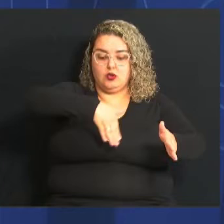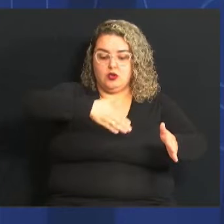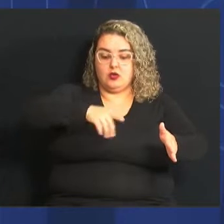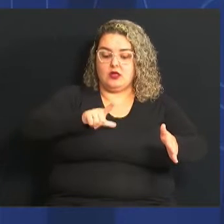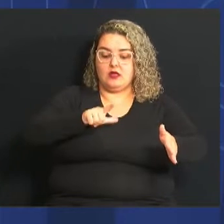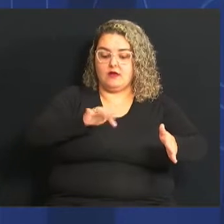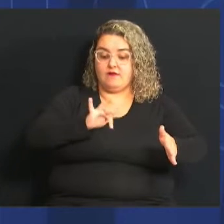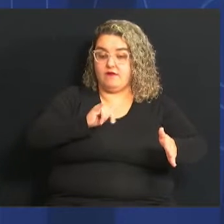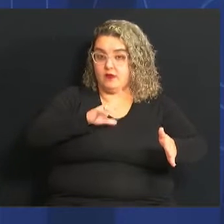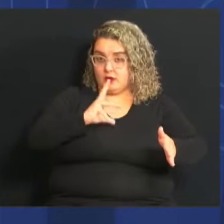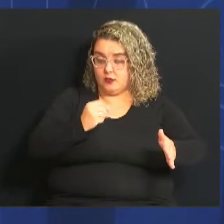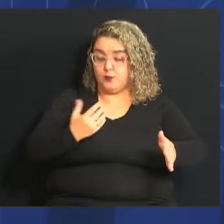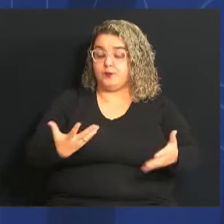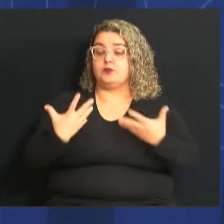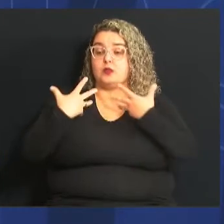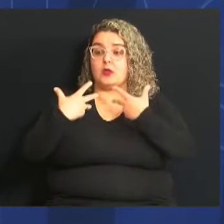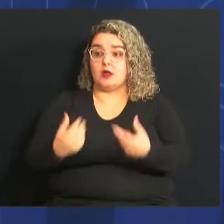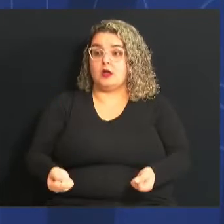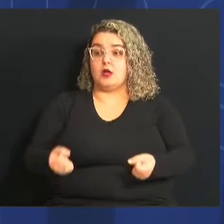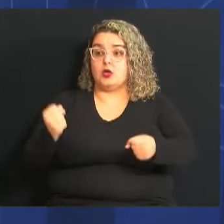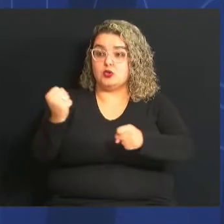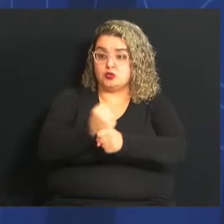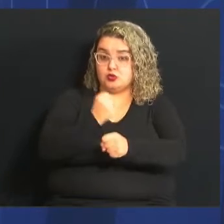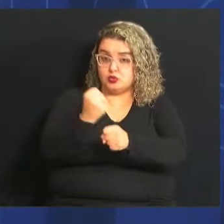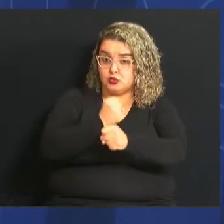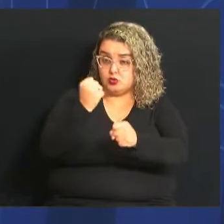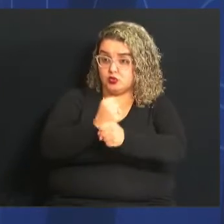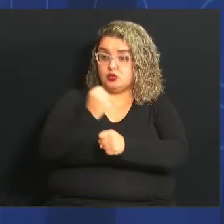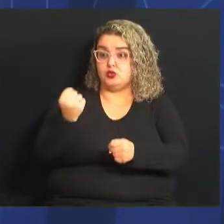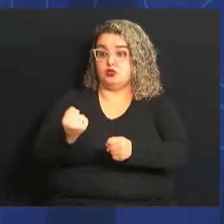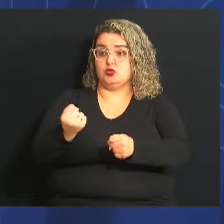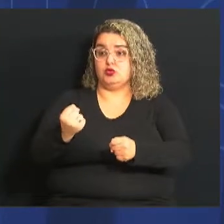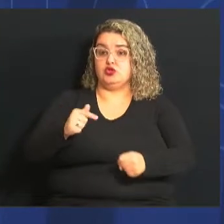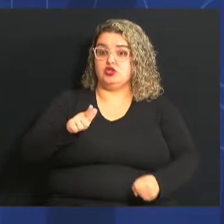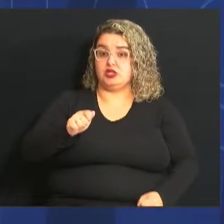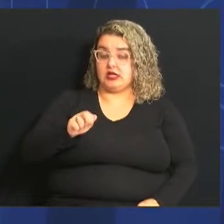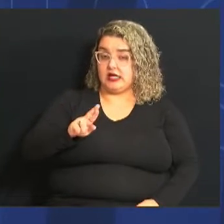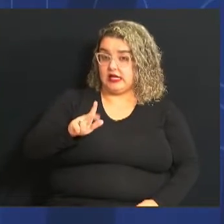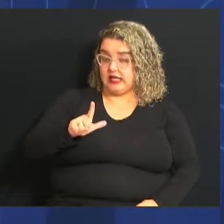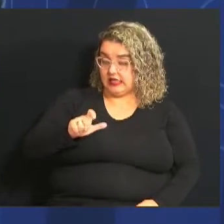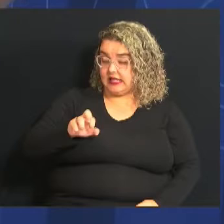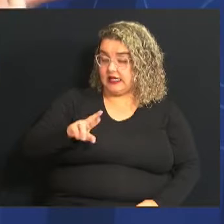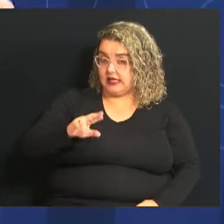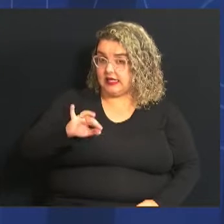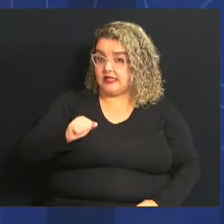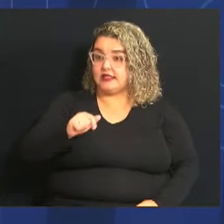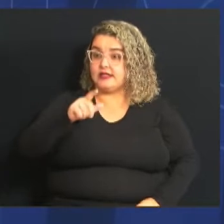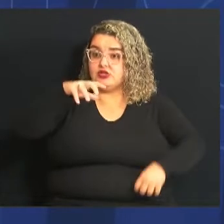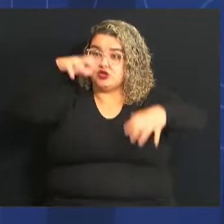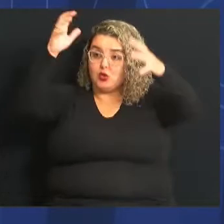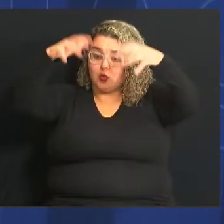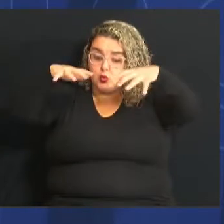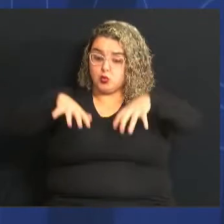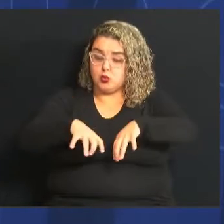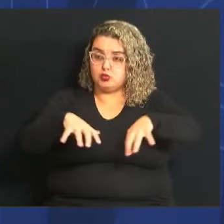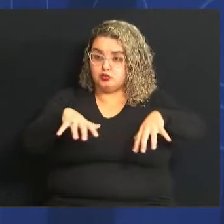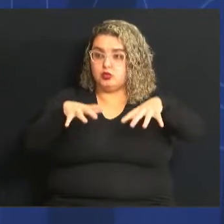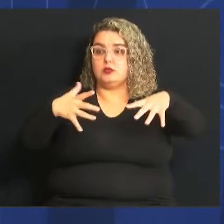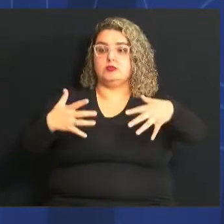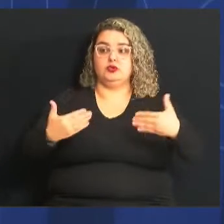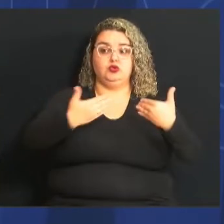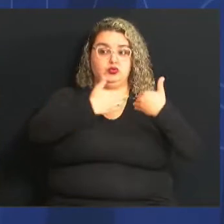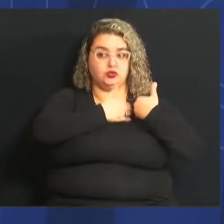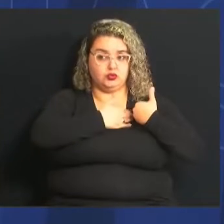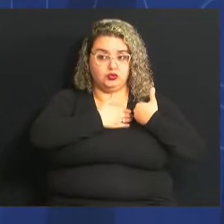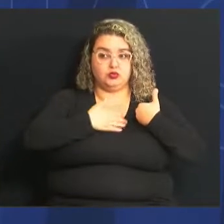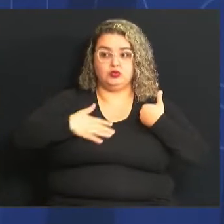O local vai receber uma obra de construção de galeria de água pluvial sob responsabilidade do Departamento